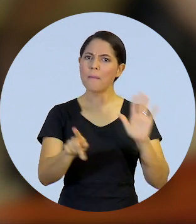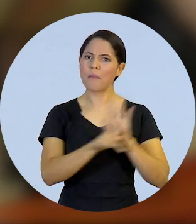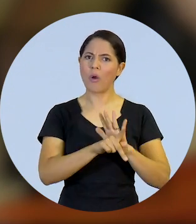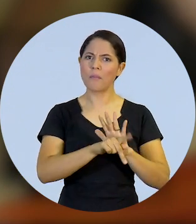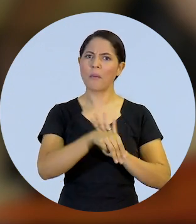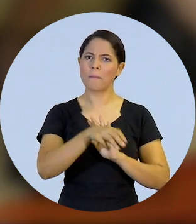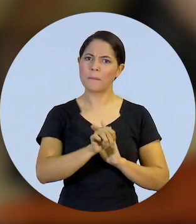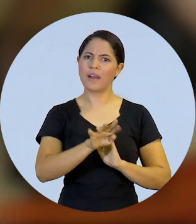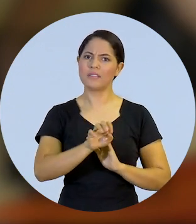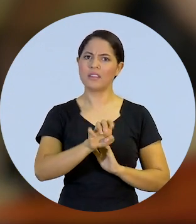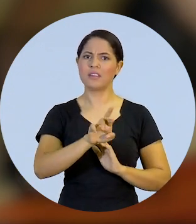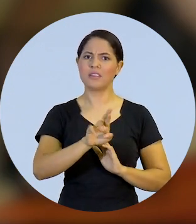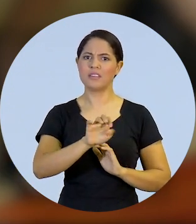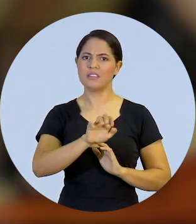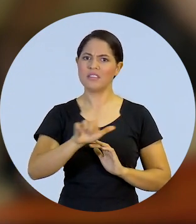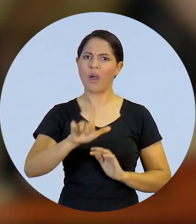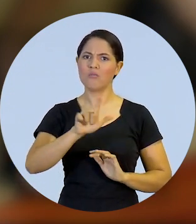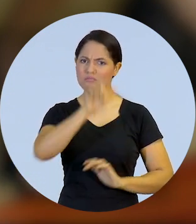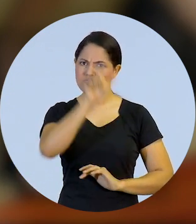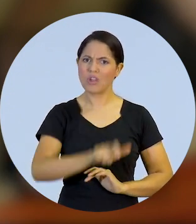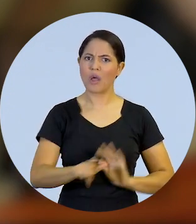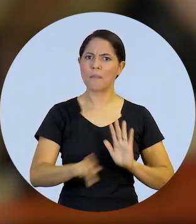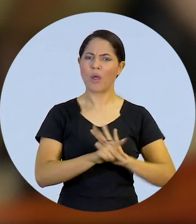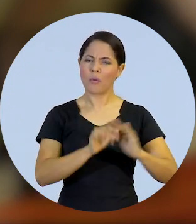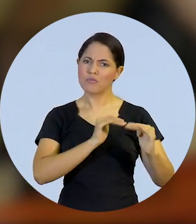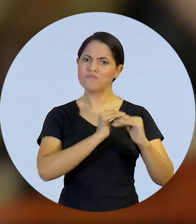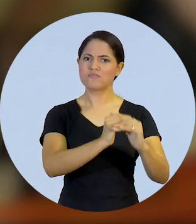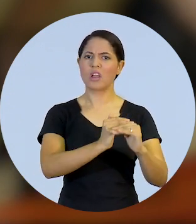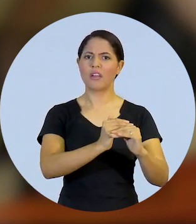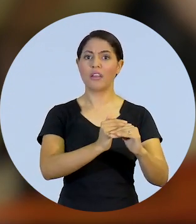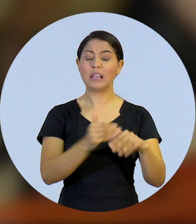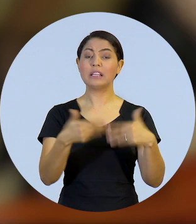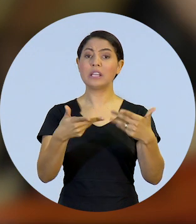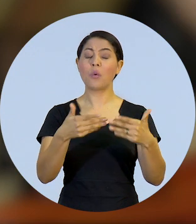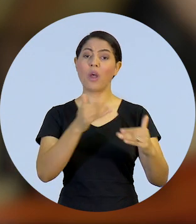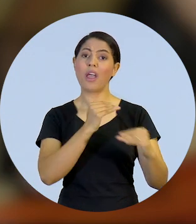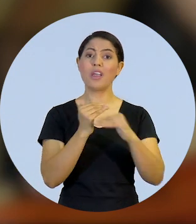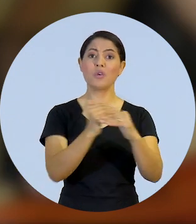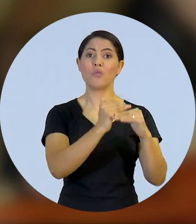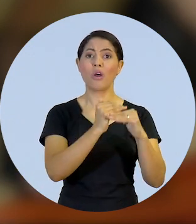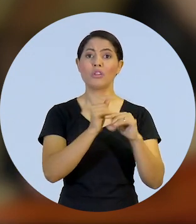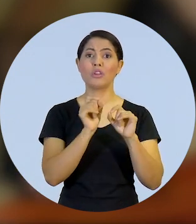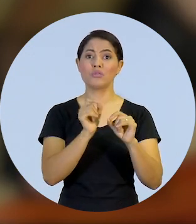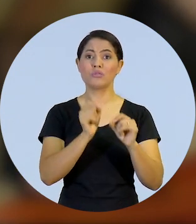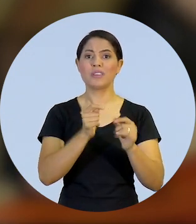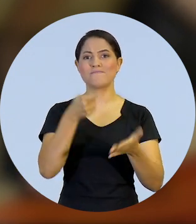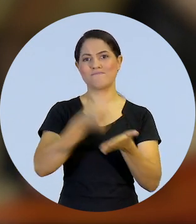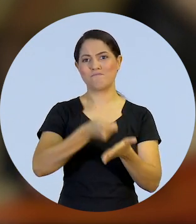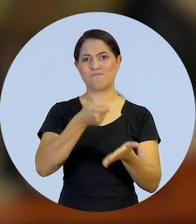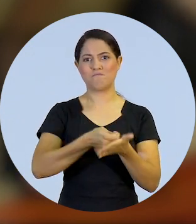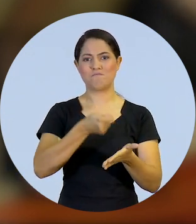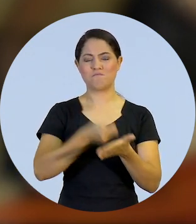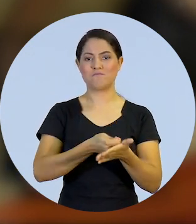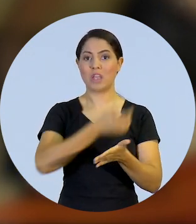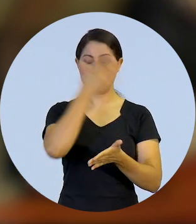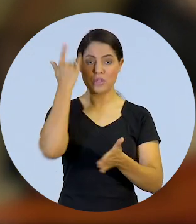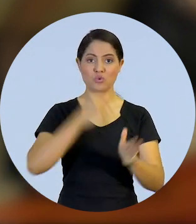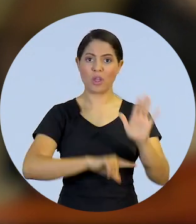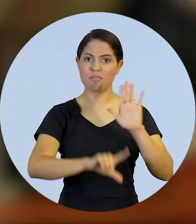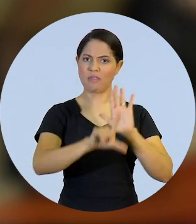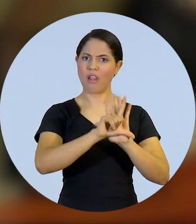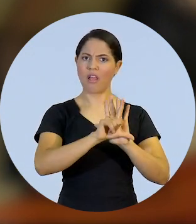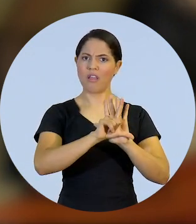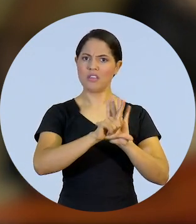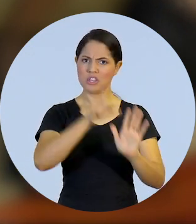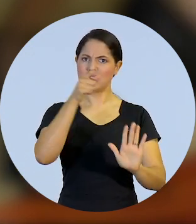ela também é uma igualdade material. E nesse contexto, ela é uma igualdade que exige do